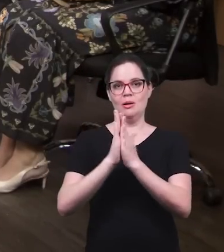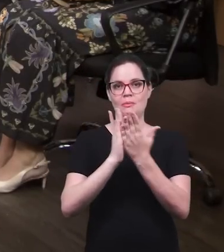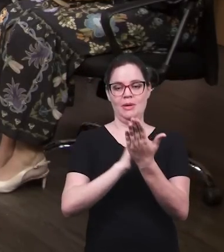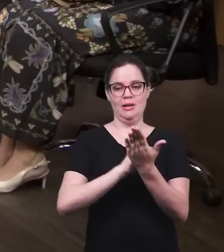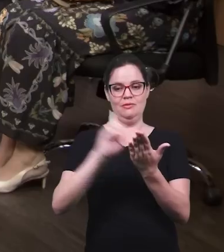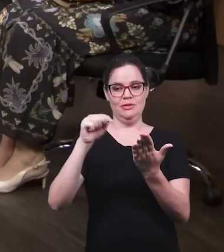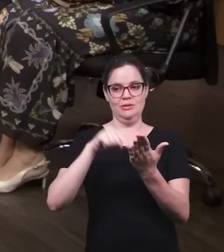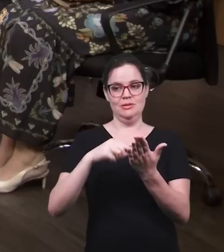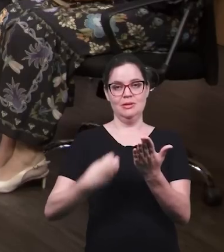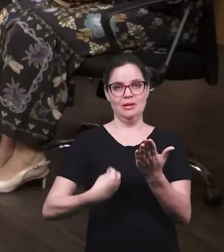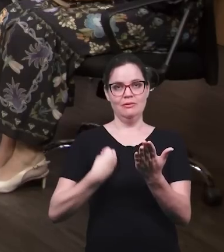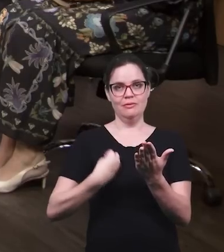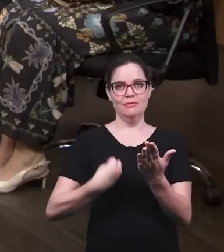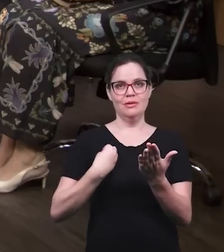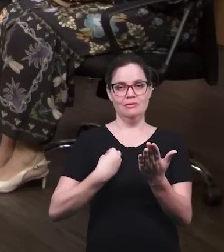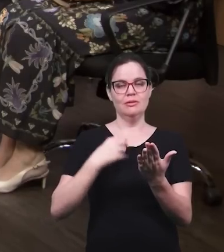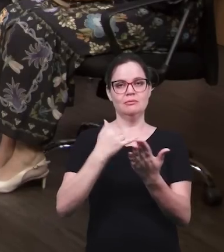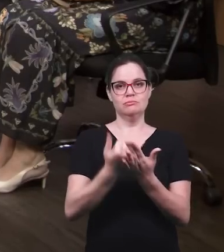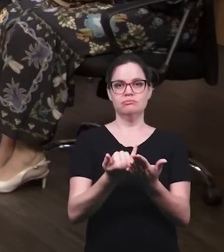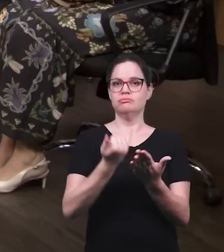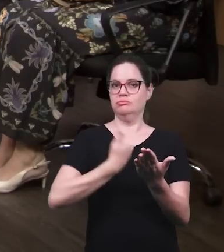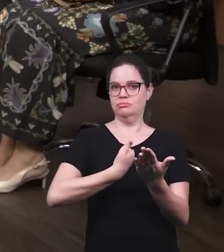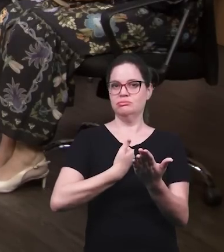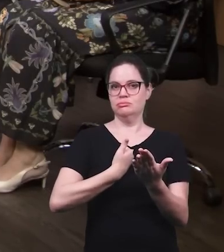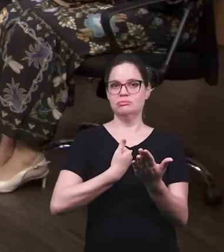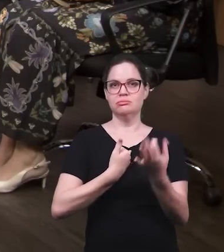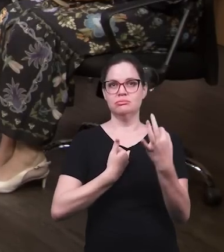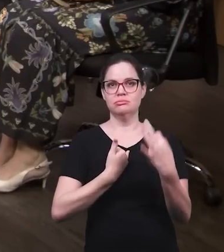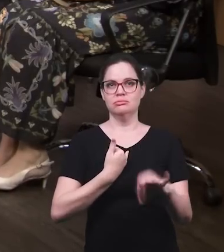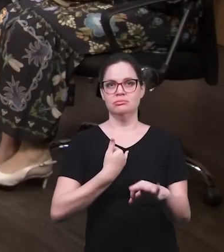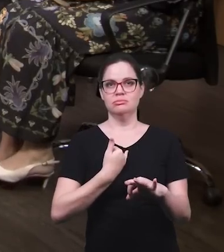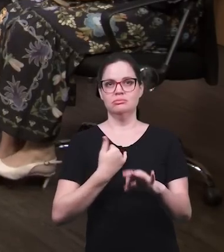tua palavra, que é viva e eficaz, ele fala.